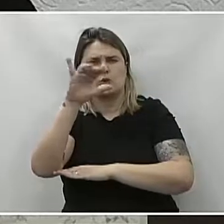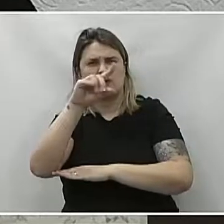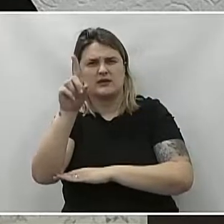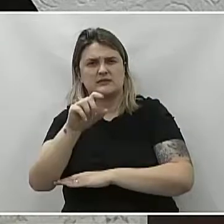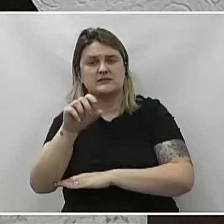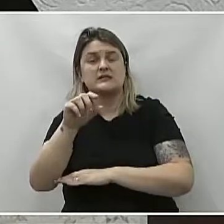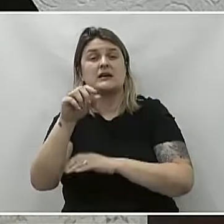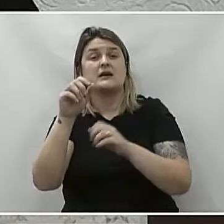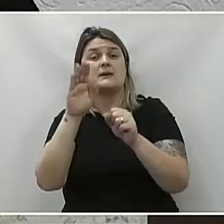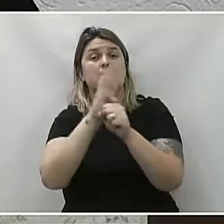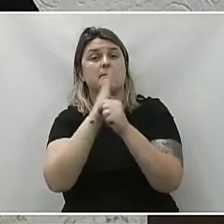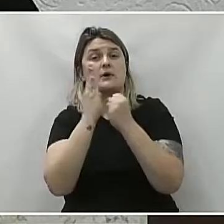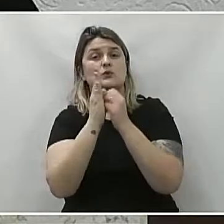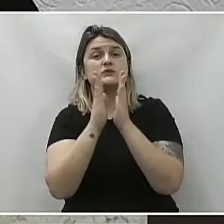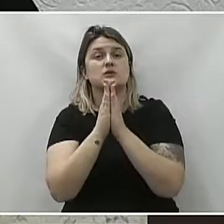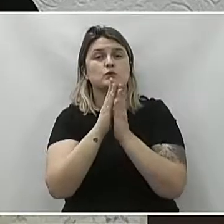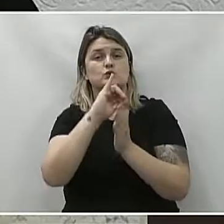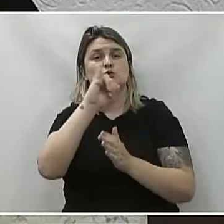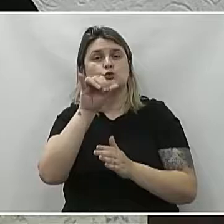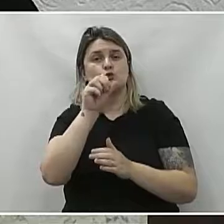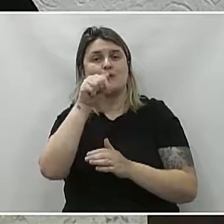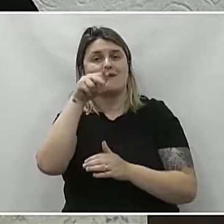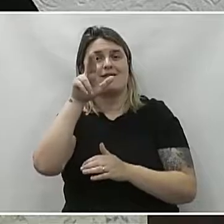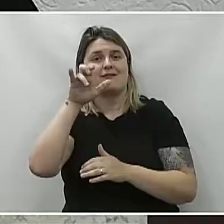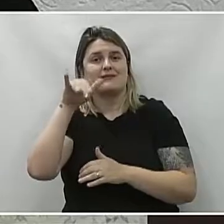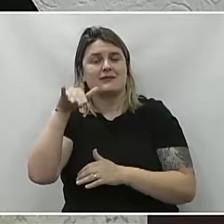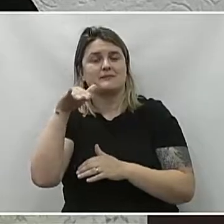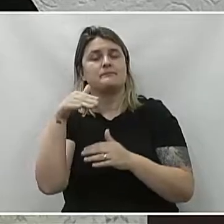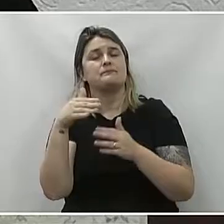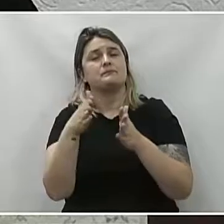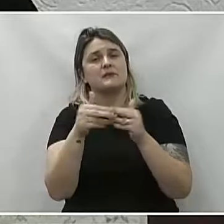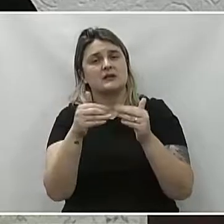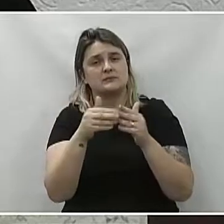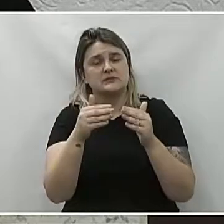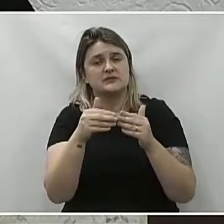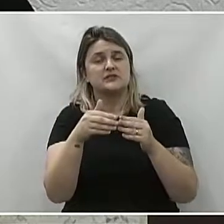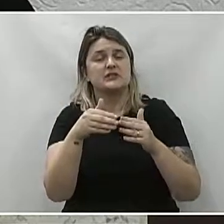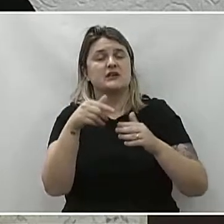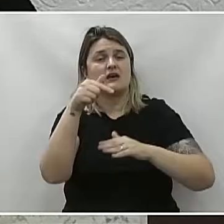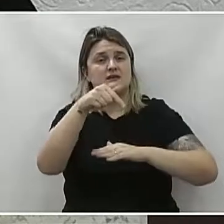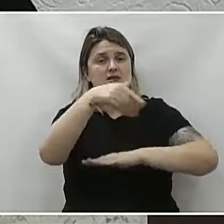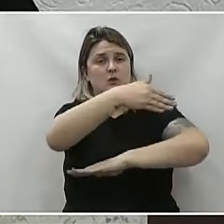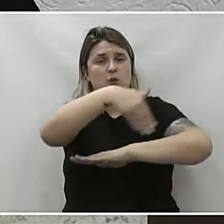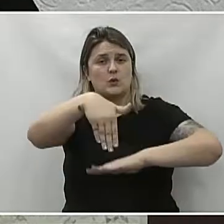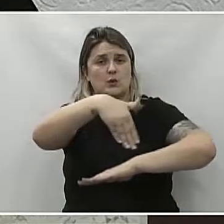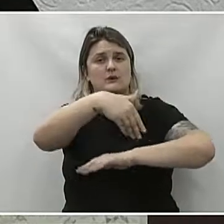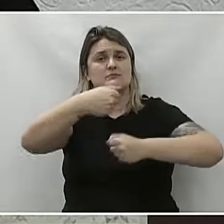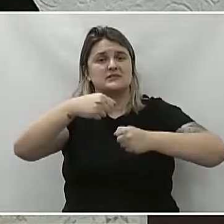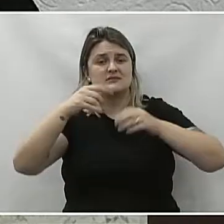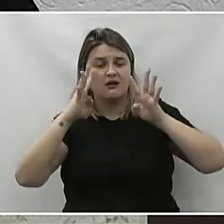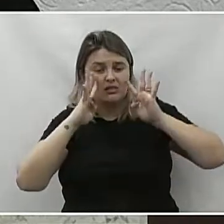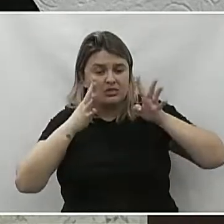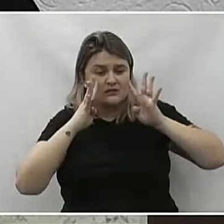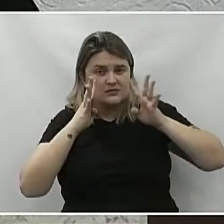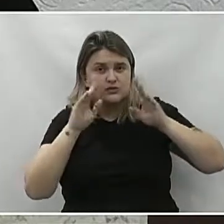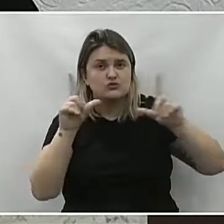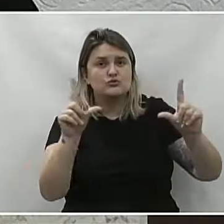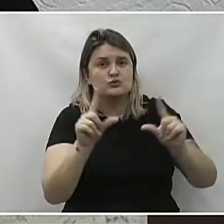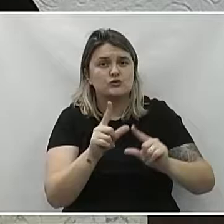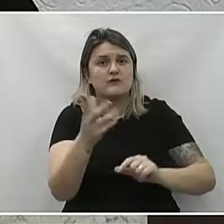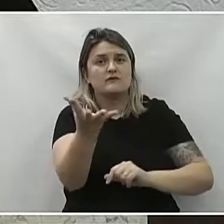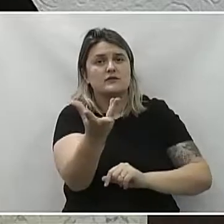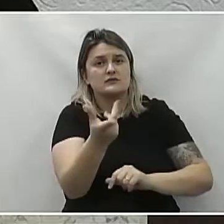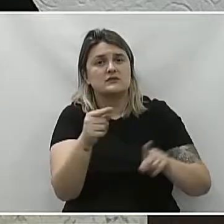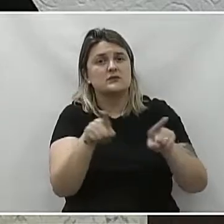Joaquim, nesta cidade. Justifica-se o pedido pela atenção e a sinalização de trânsito para a diminuição